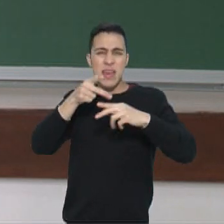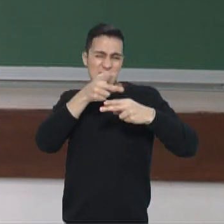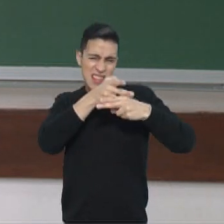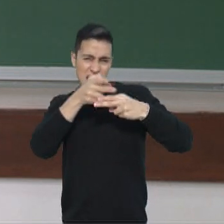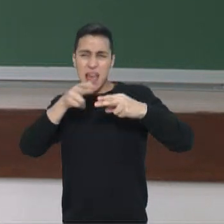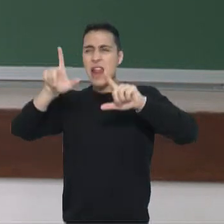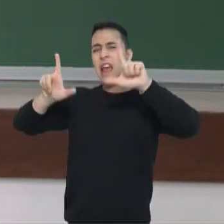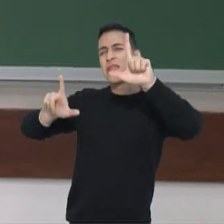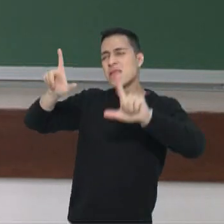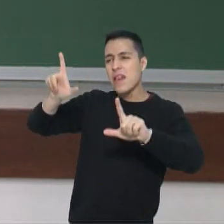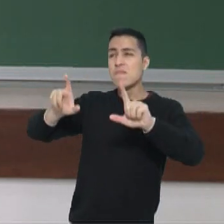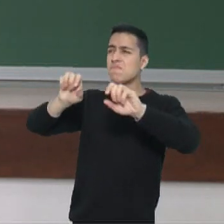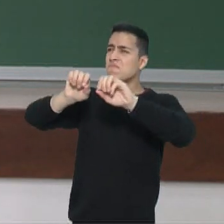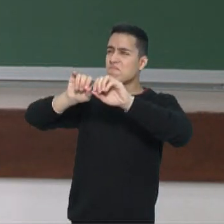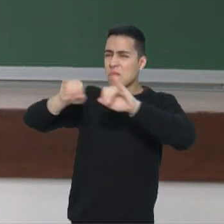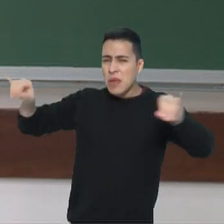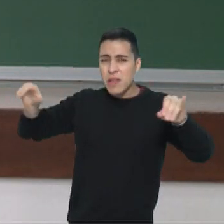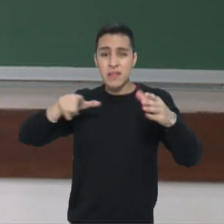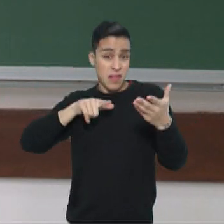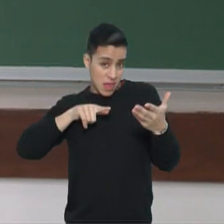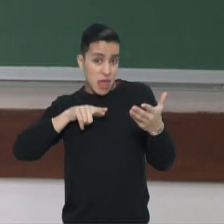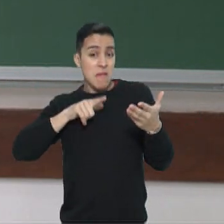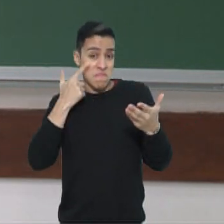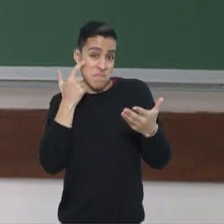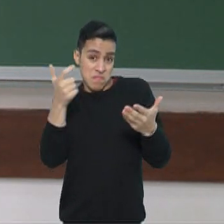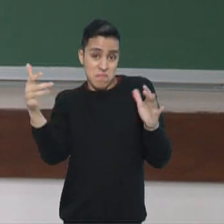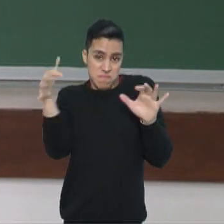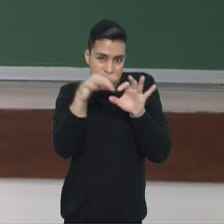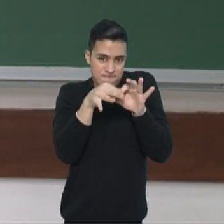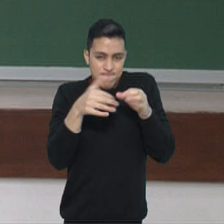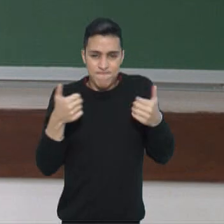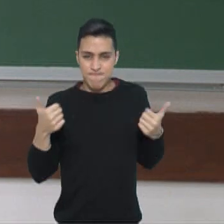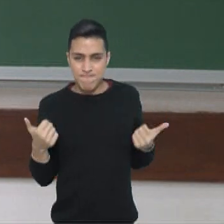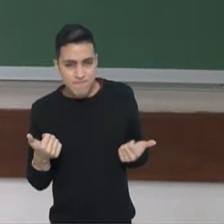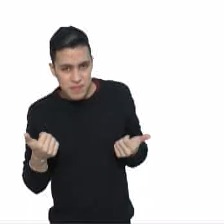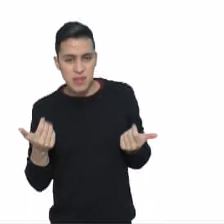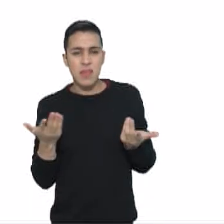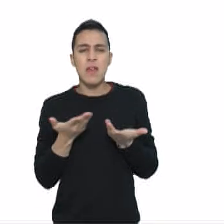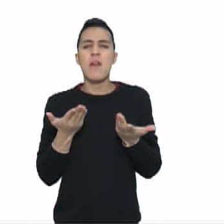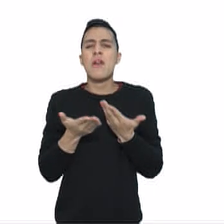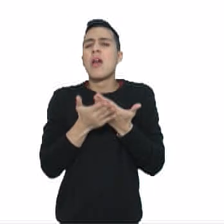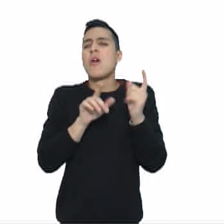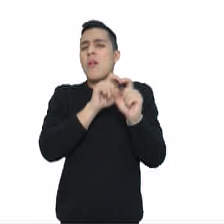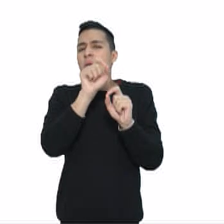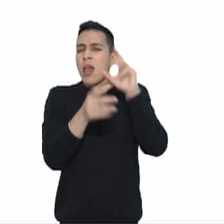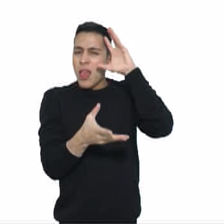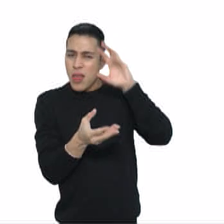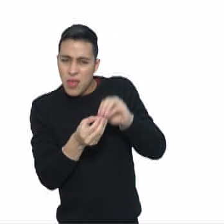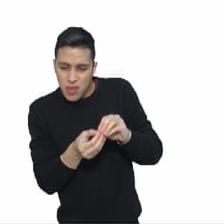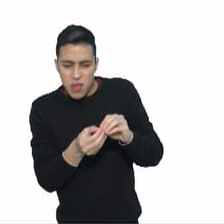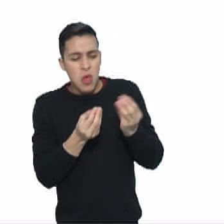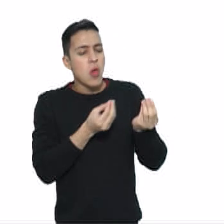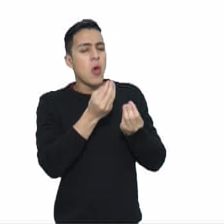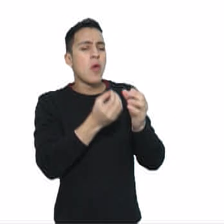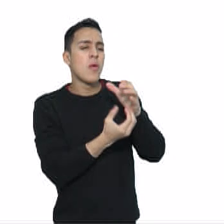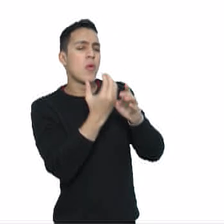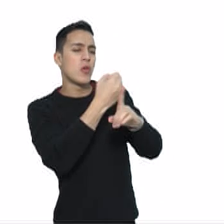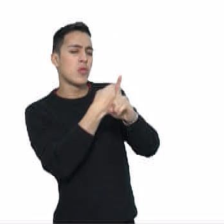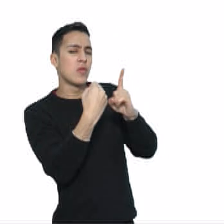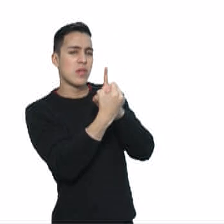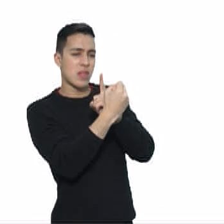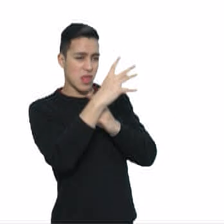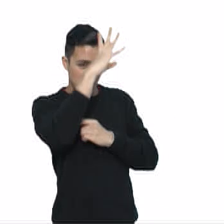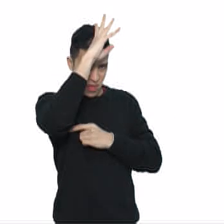TV ou nos canais fechados, que são muito interessantes. Ok? Nós vimos nessa aula, então, como era composta a sociedade